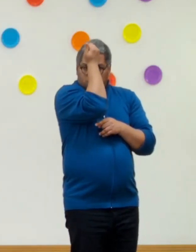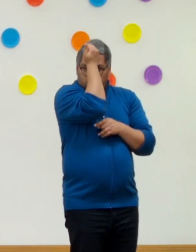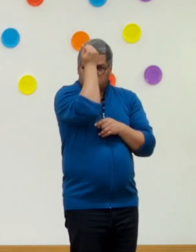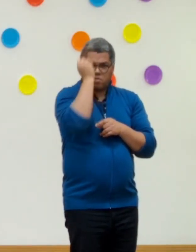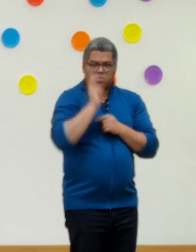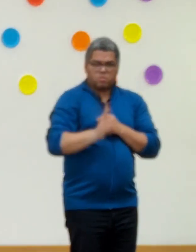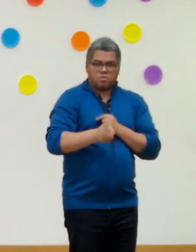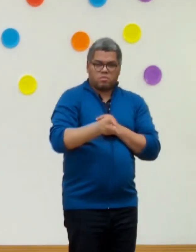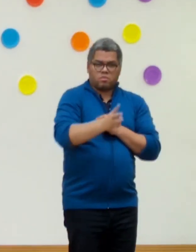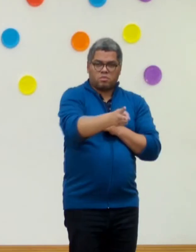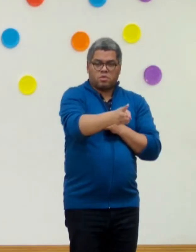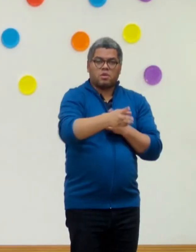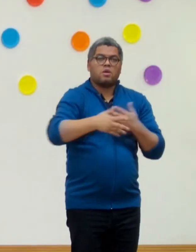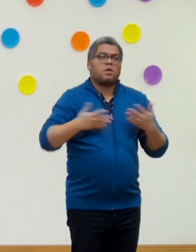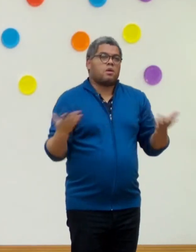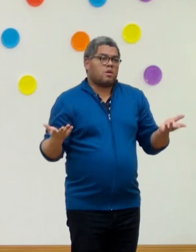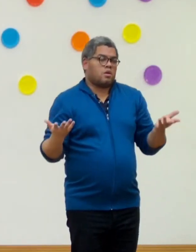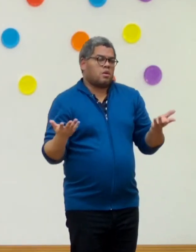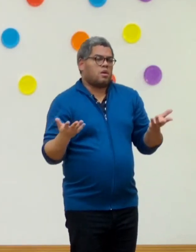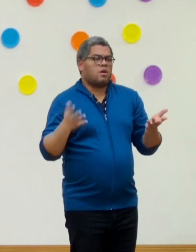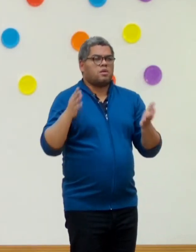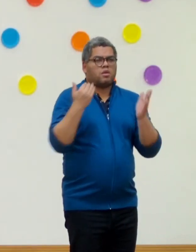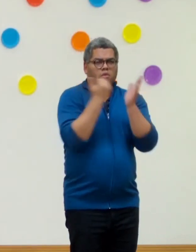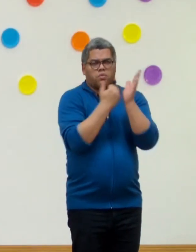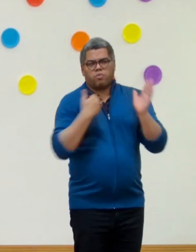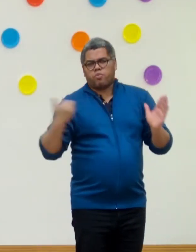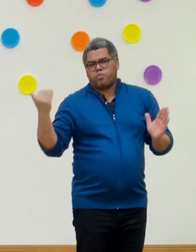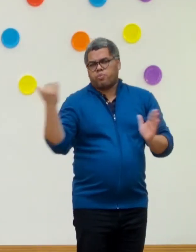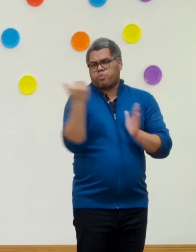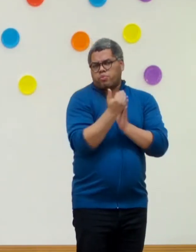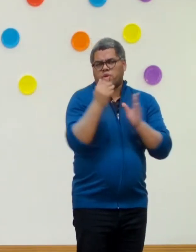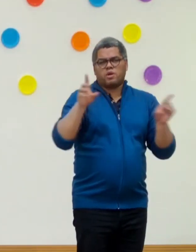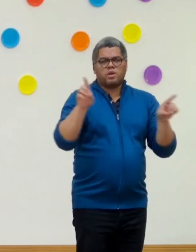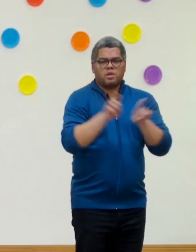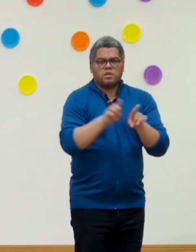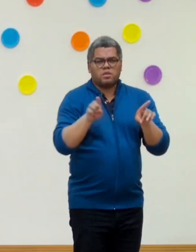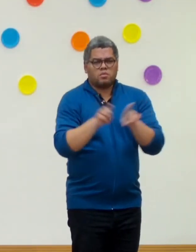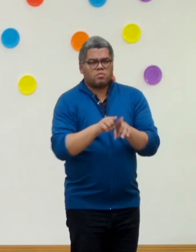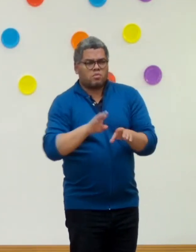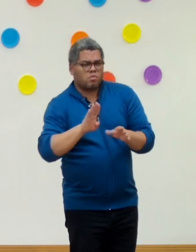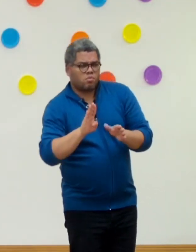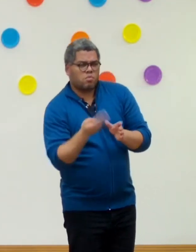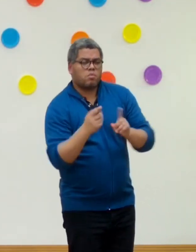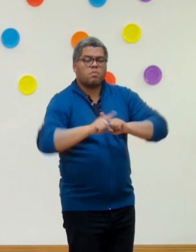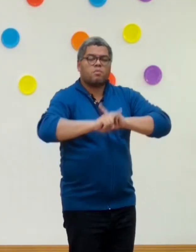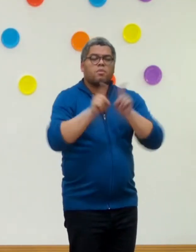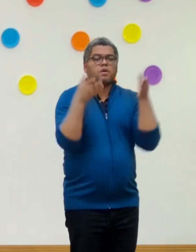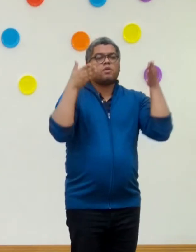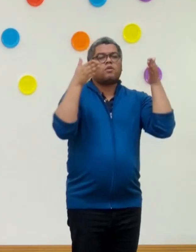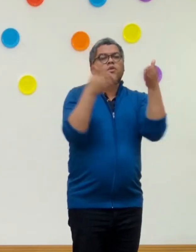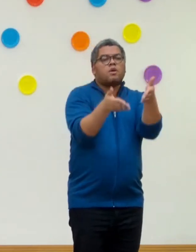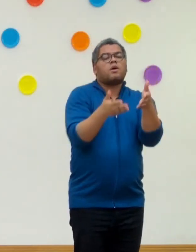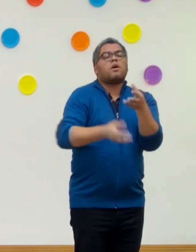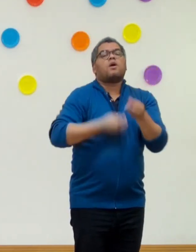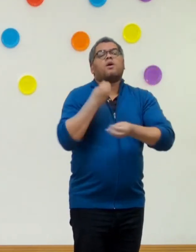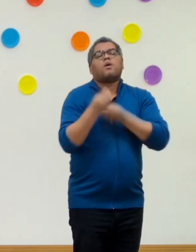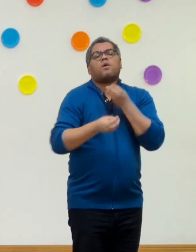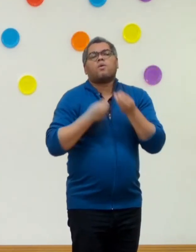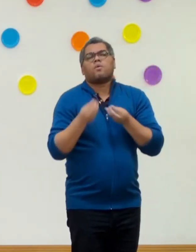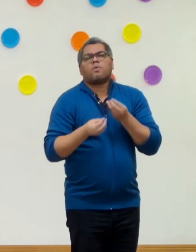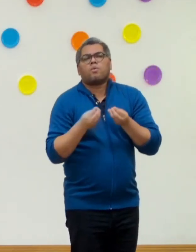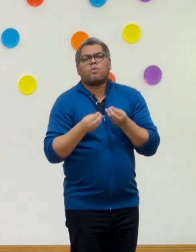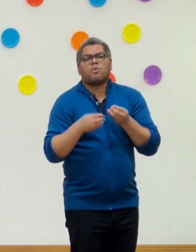sempre. Claro que há aí um exagero e até uma hipocrisia, mas o ponto é como o adultério era